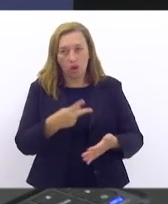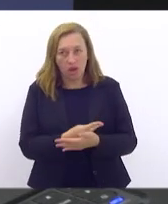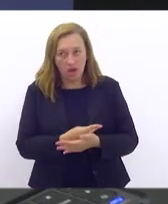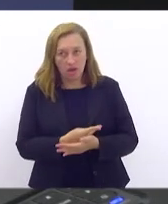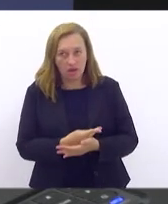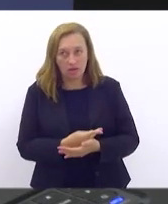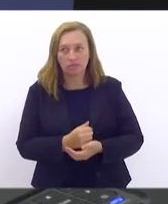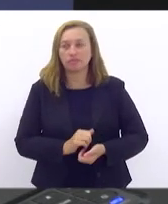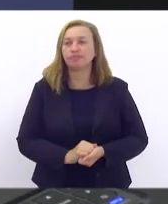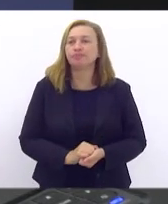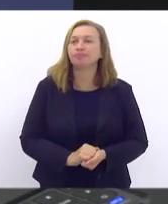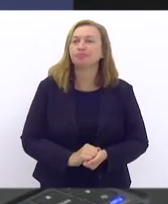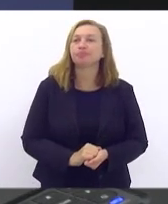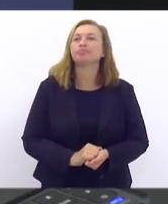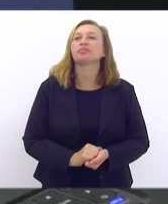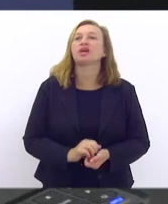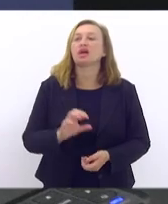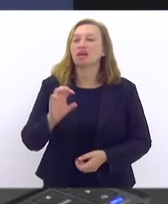a nota.